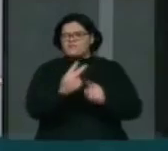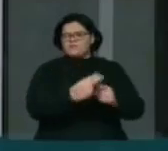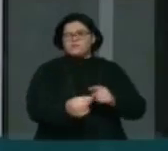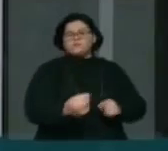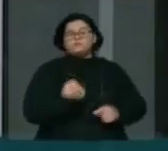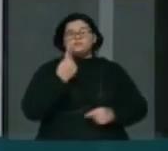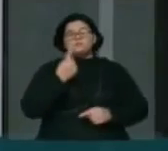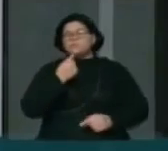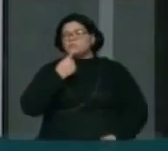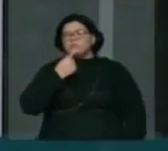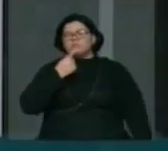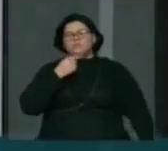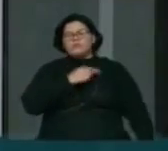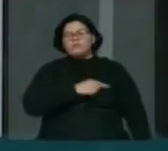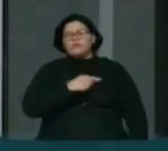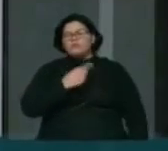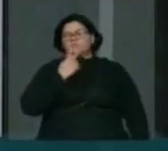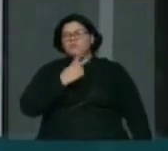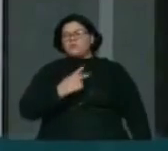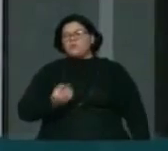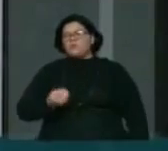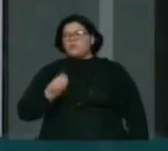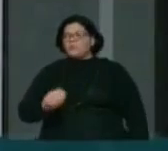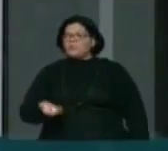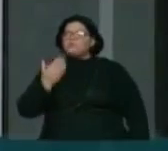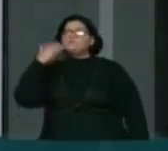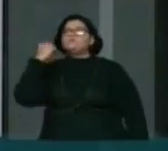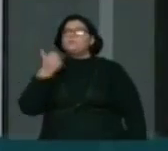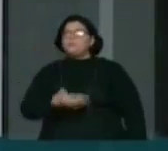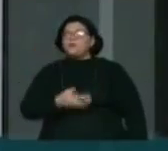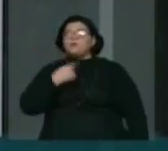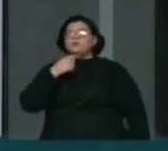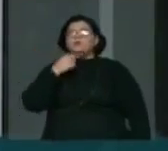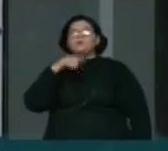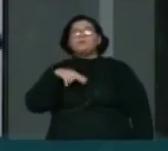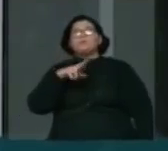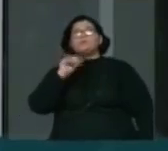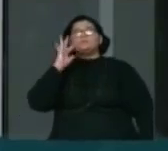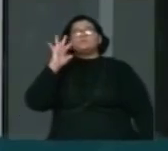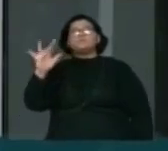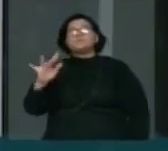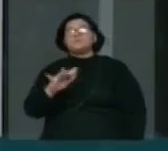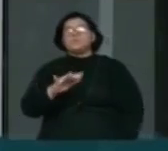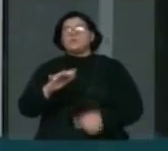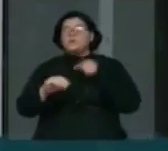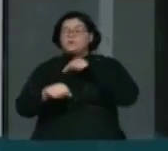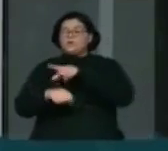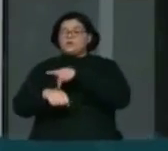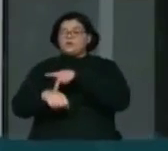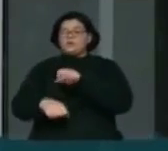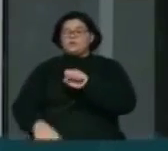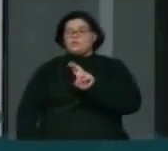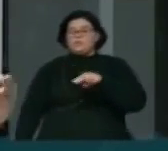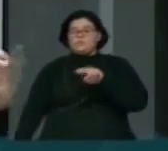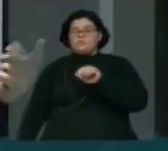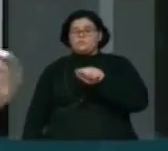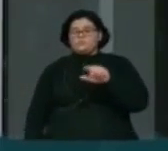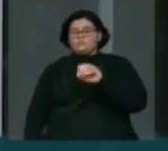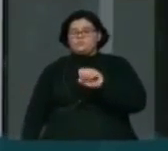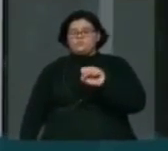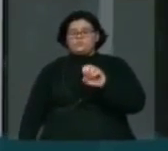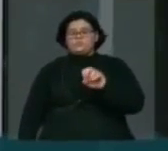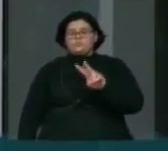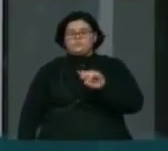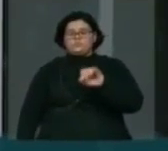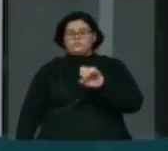indicasse, nada estava sendo escrito sobre isso na imprensa, ninguém nunca imaginou naquele momento que poderia acontecer, o Brizola